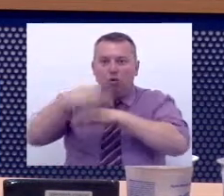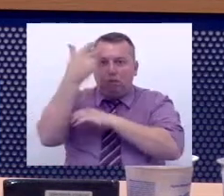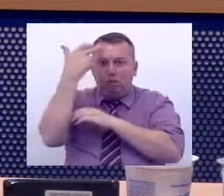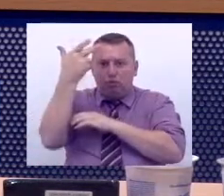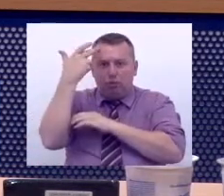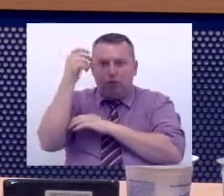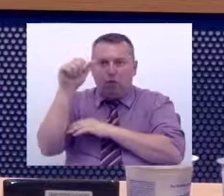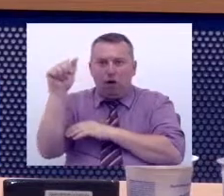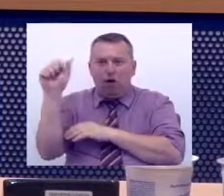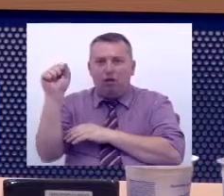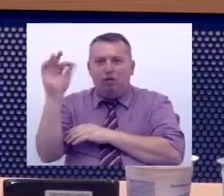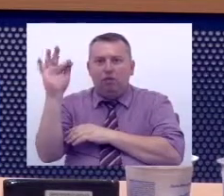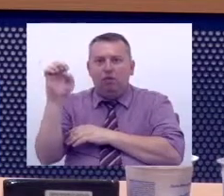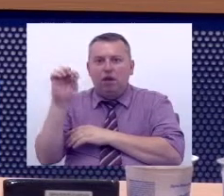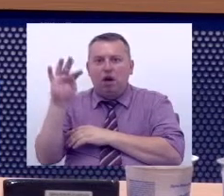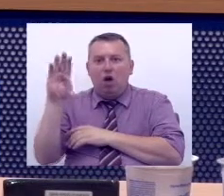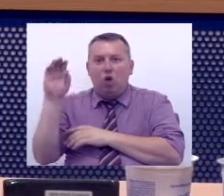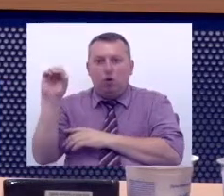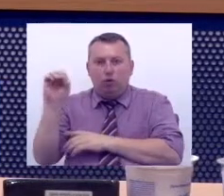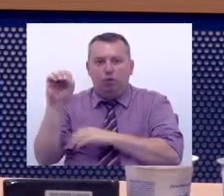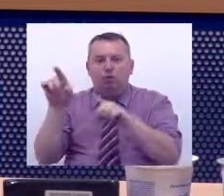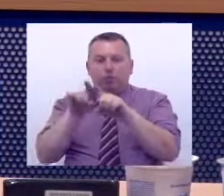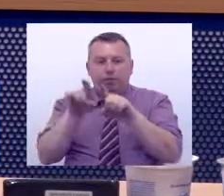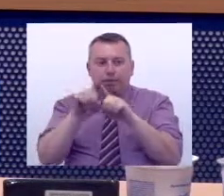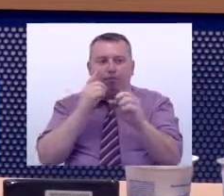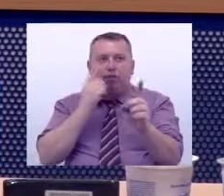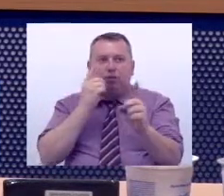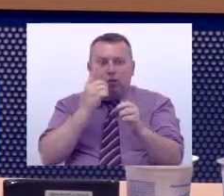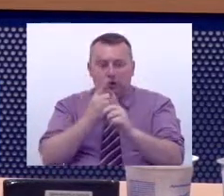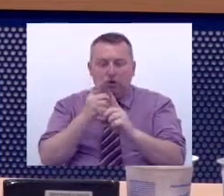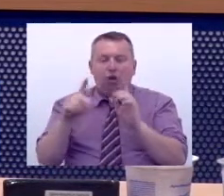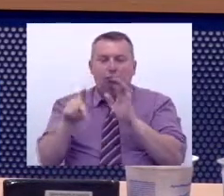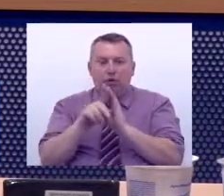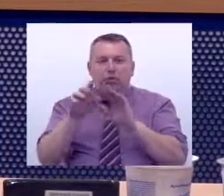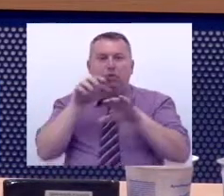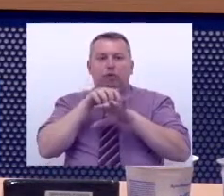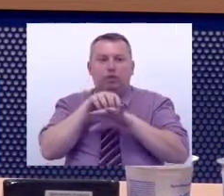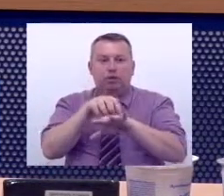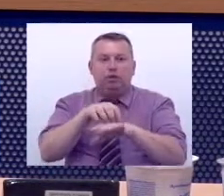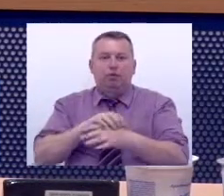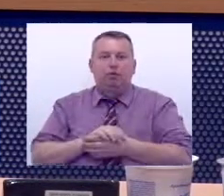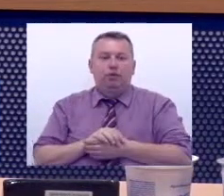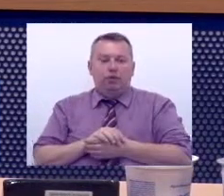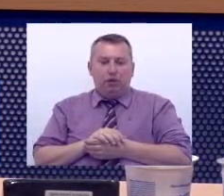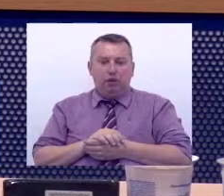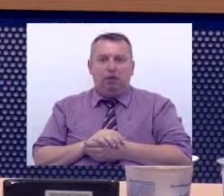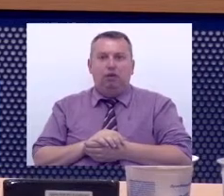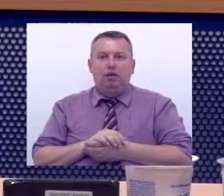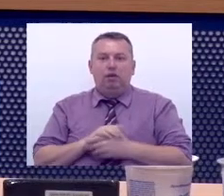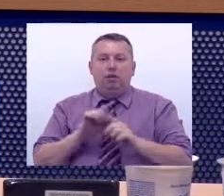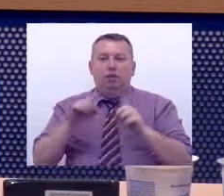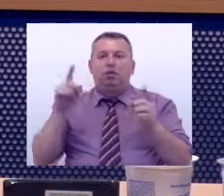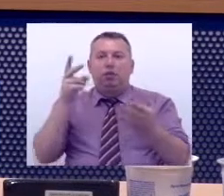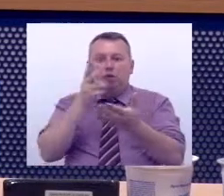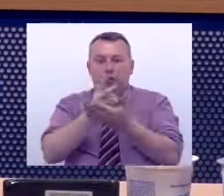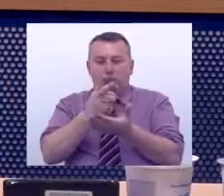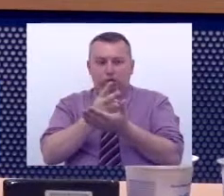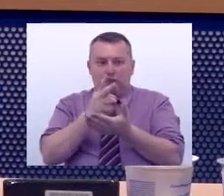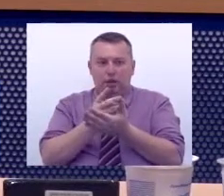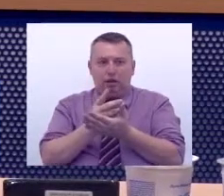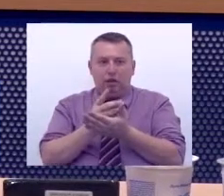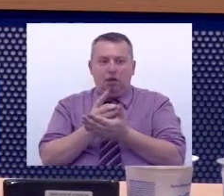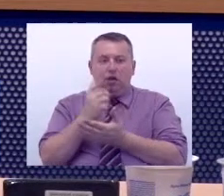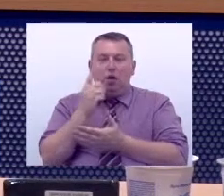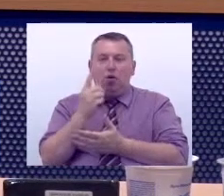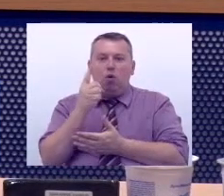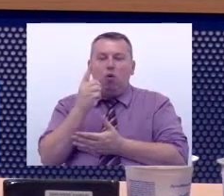melhorando efetivamente, né, o atendimento ao usuário do transporte. Para Ponte Vilani,